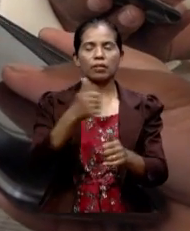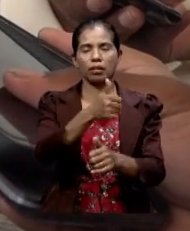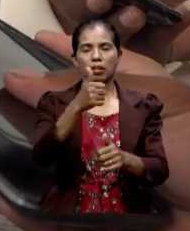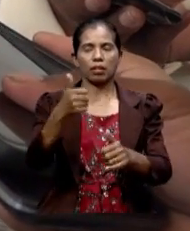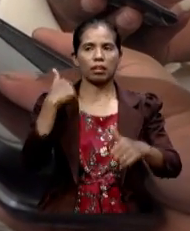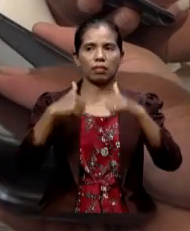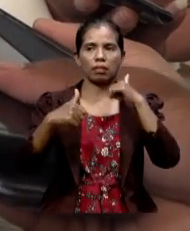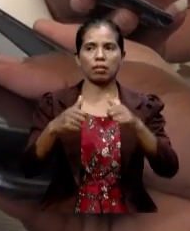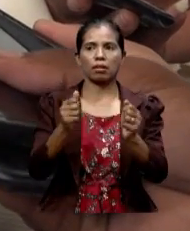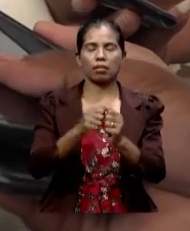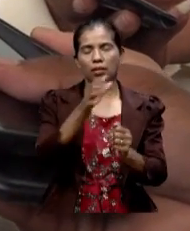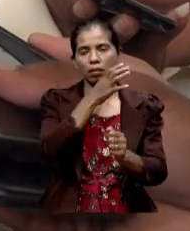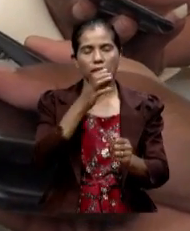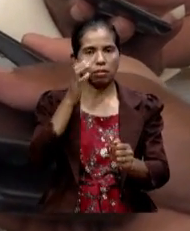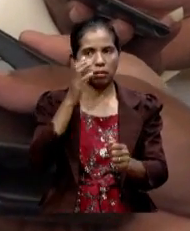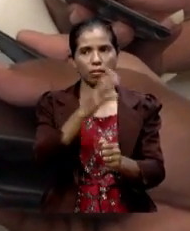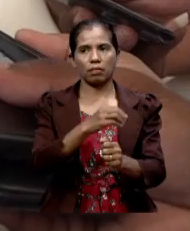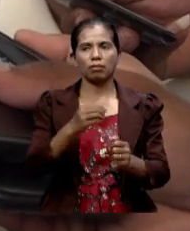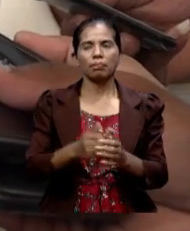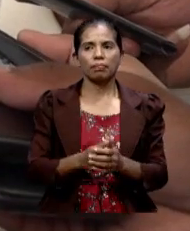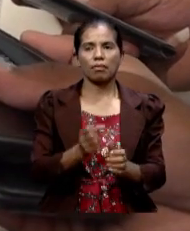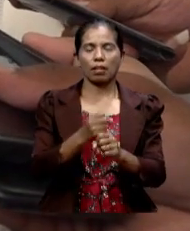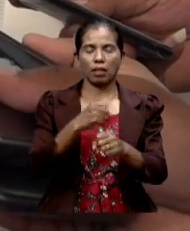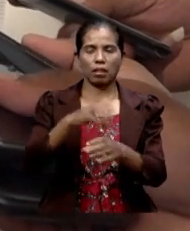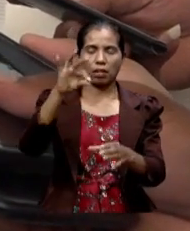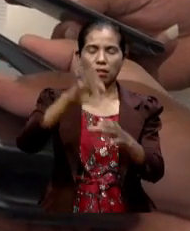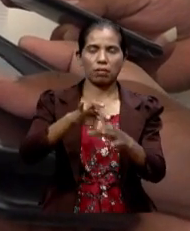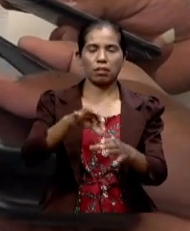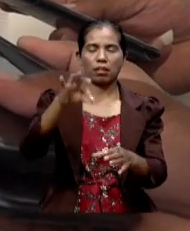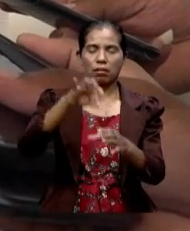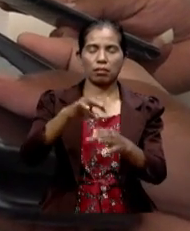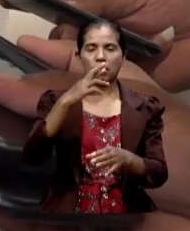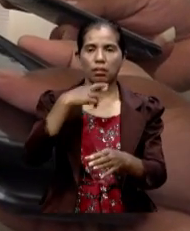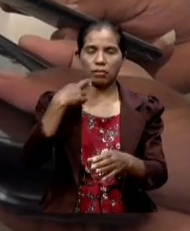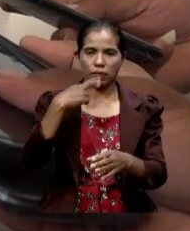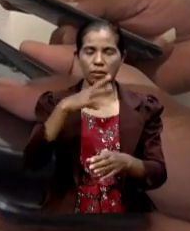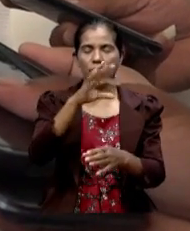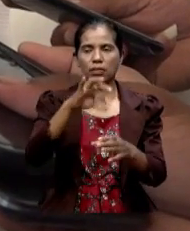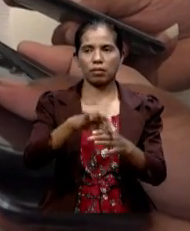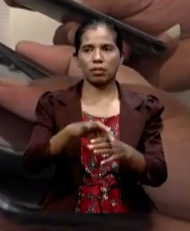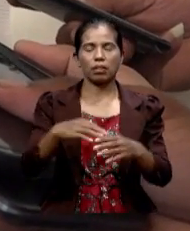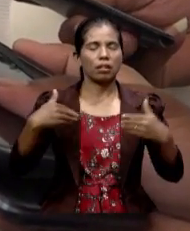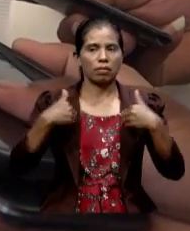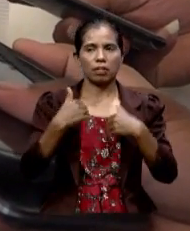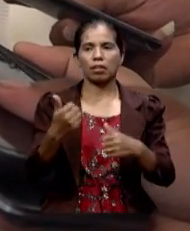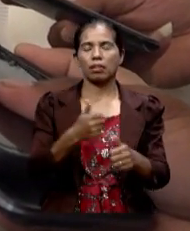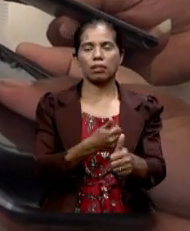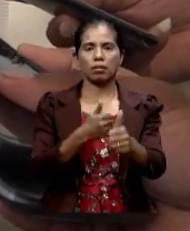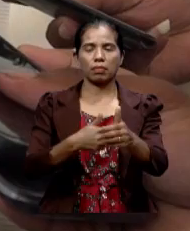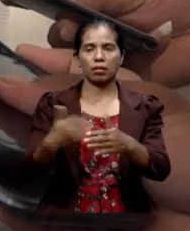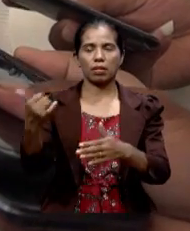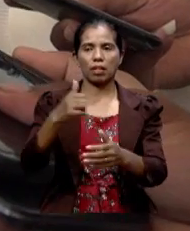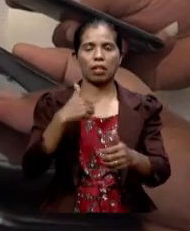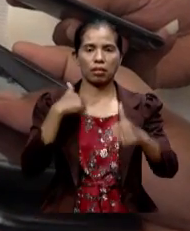hal atividade hortikultura, sebar agrikultura, halo natar, kuda batar, bal hal kreasau de animais depende ba sir ne atividade. Sine be masih apresenta